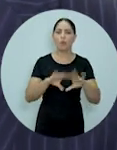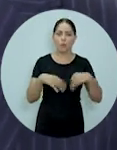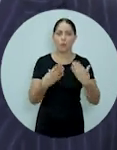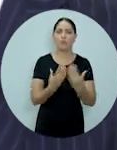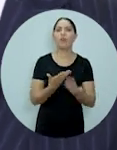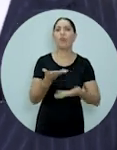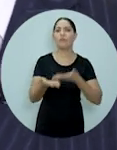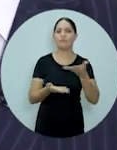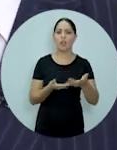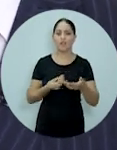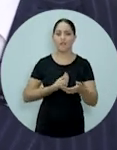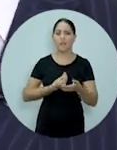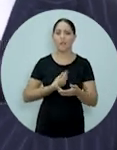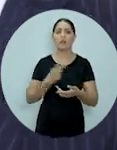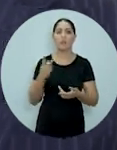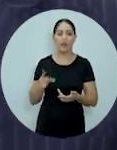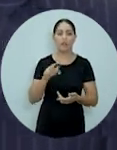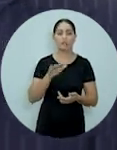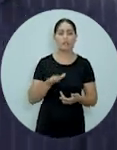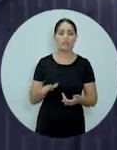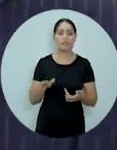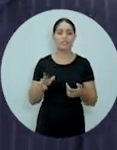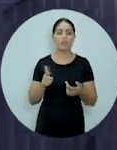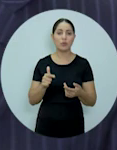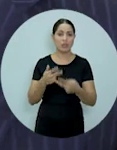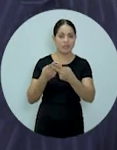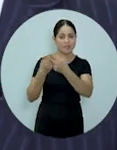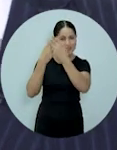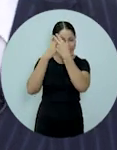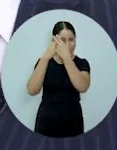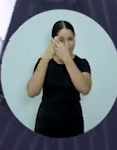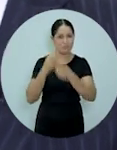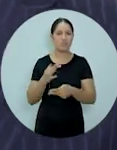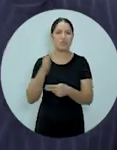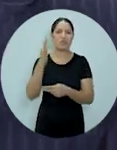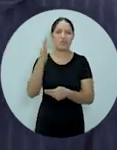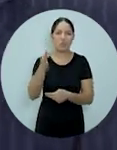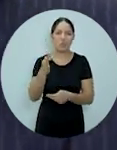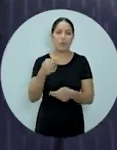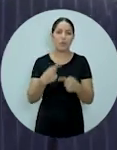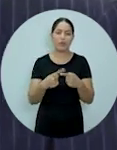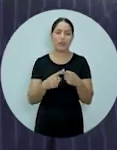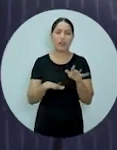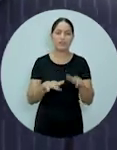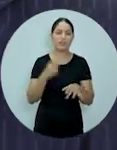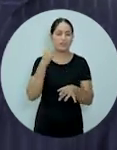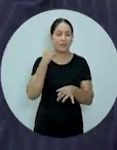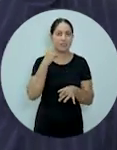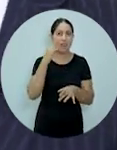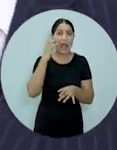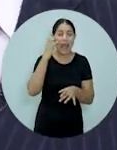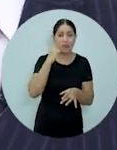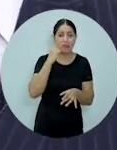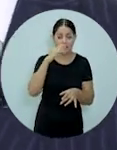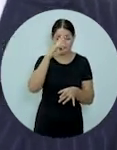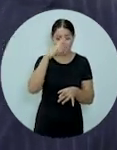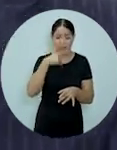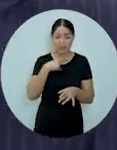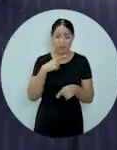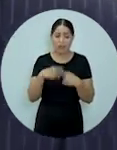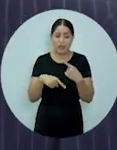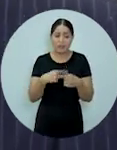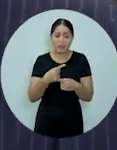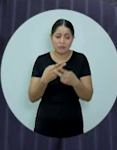sua comunidade, para que essa criança não tenha frustrado o sonho de ter sido adotado, e se houver um equívoco